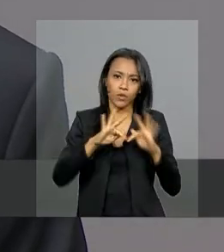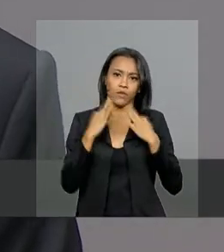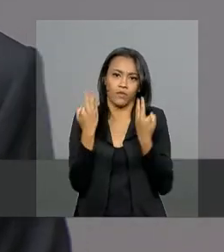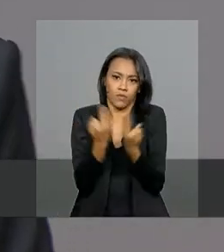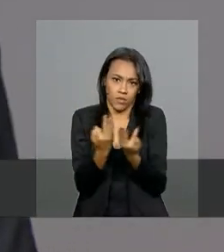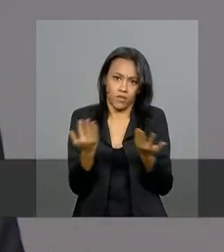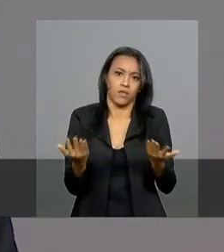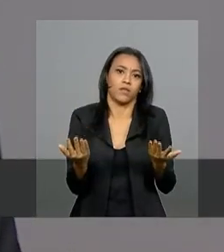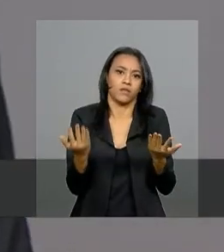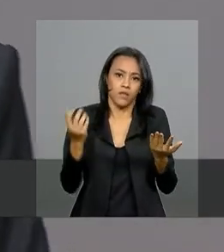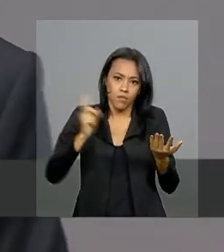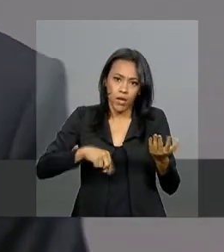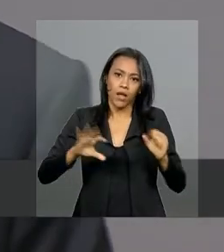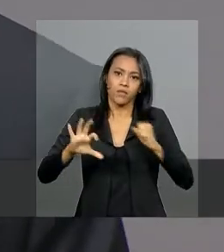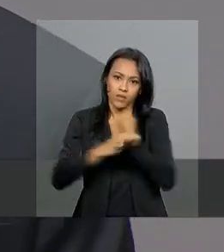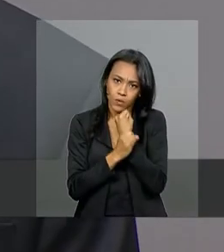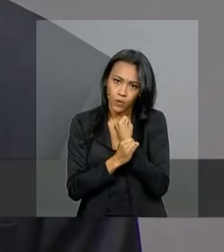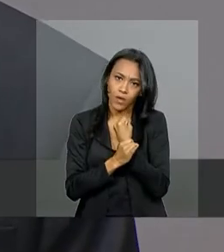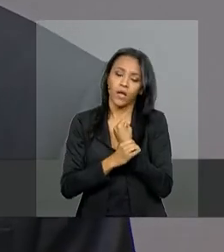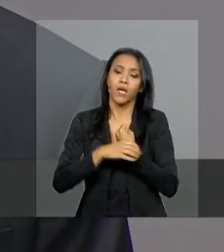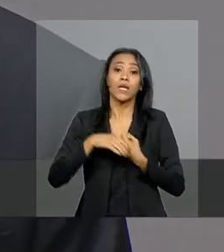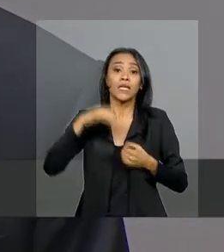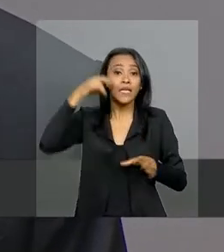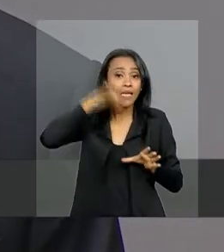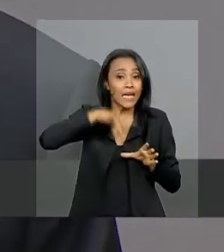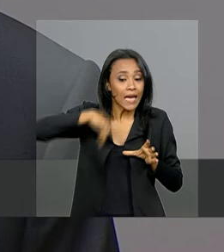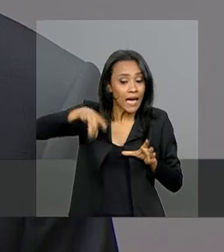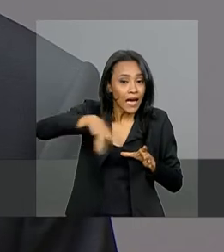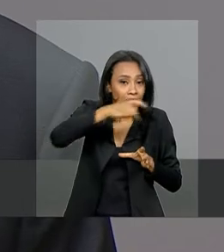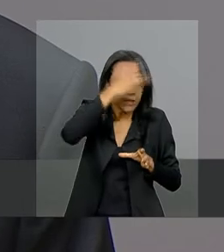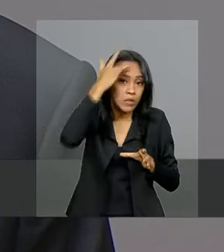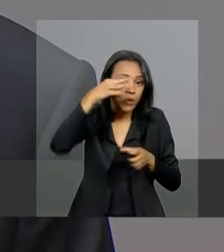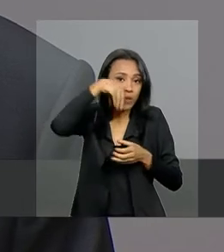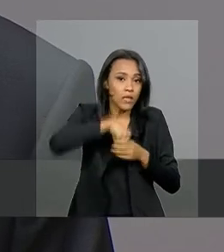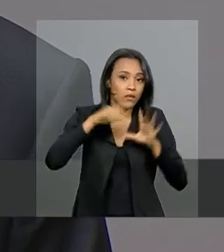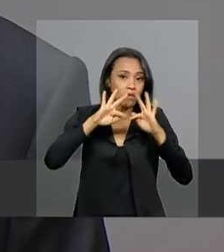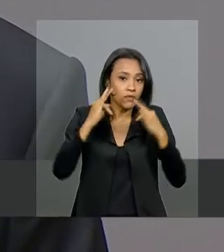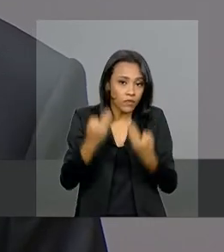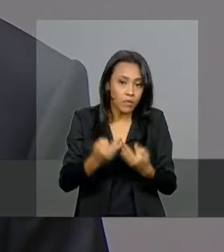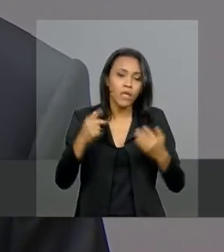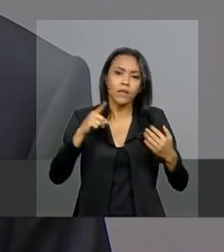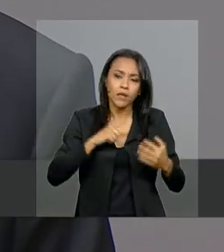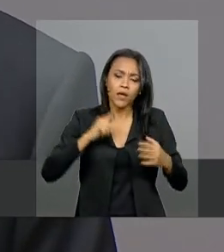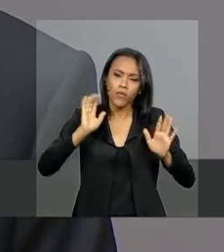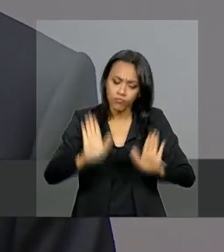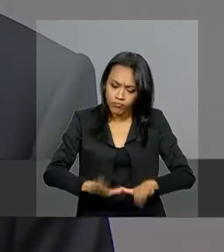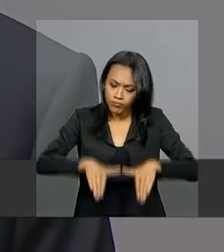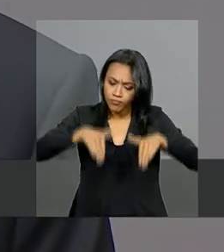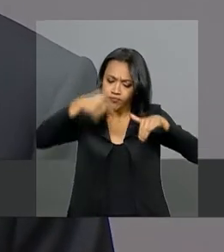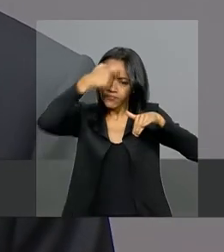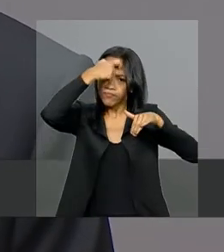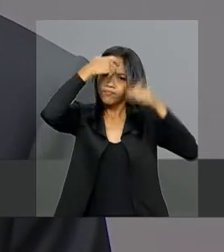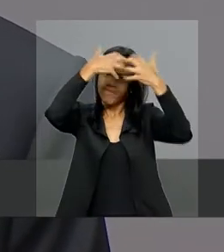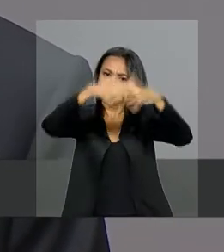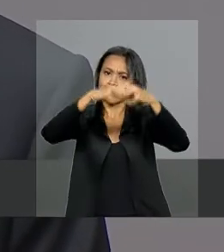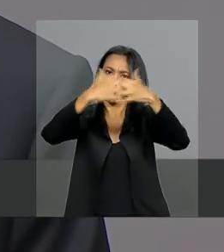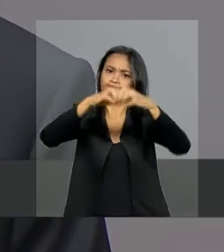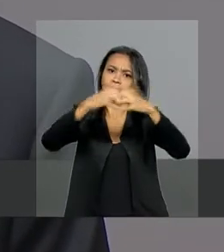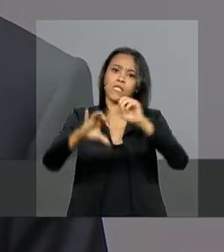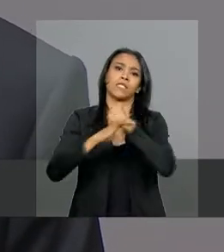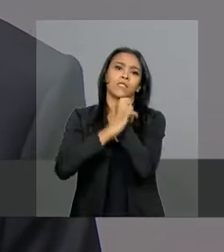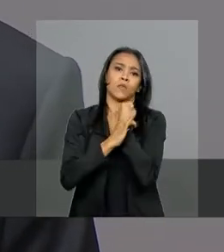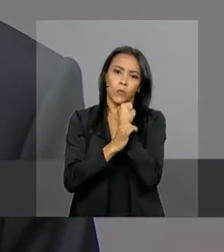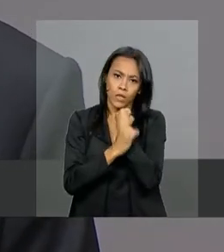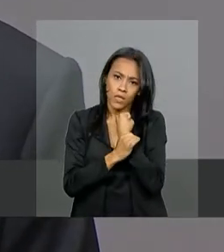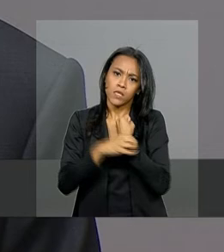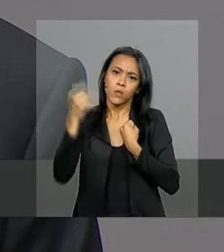proteção para assegurar que cada integrante da família cresça insegurança realise todo o seu